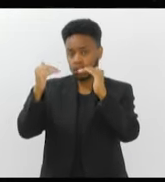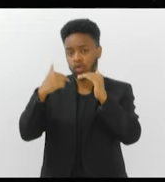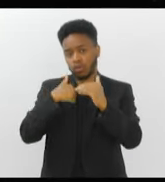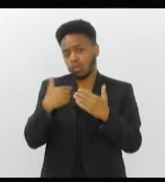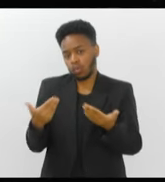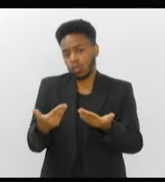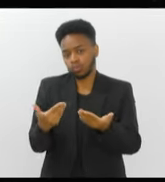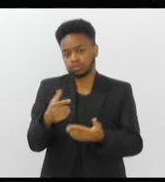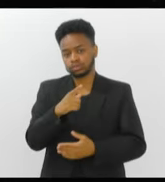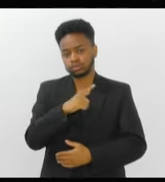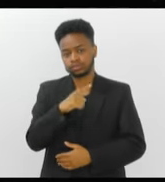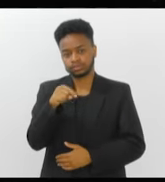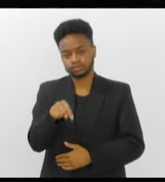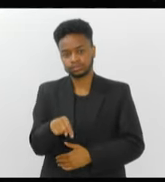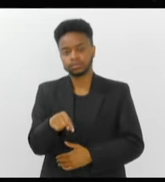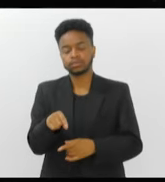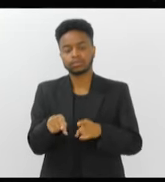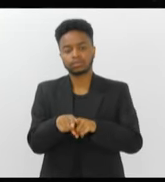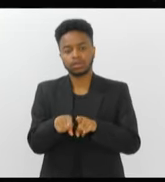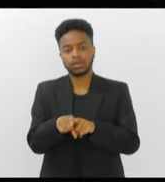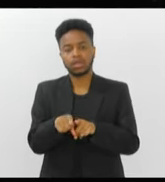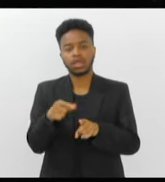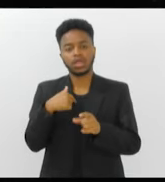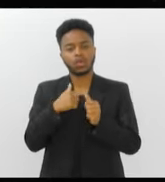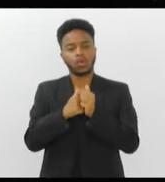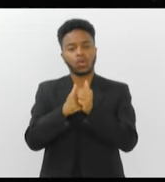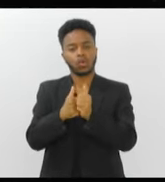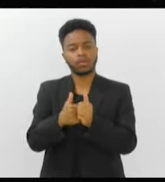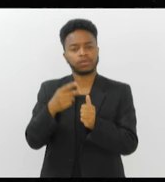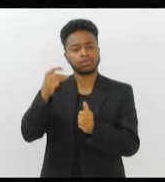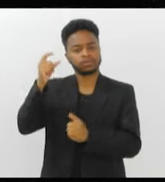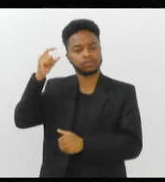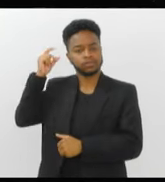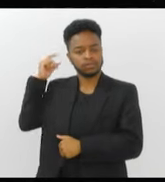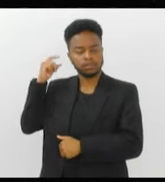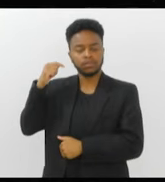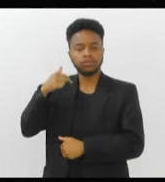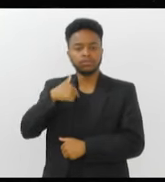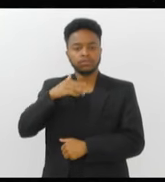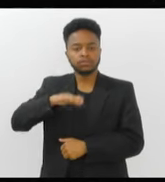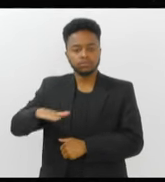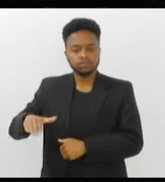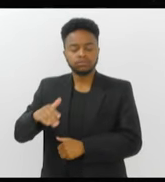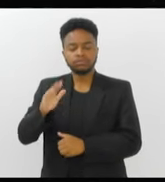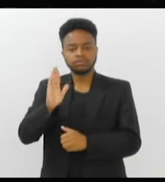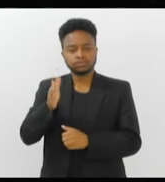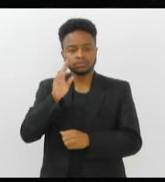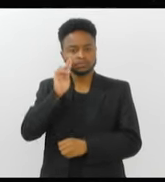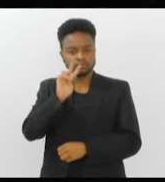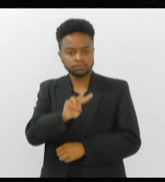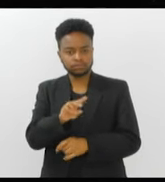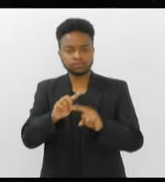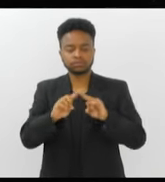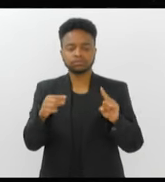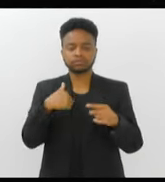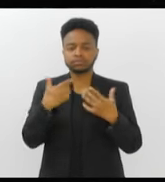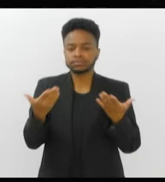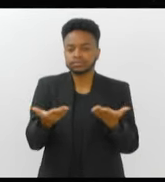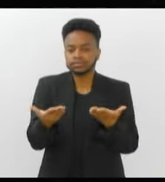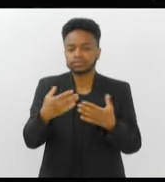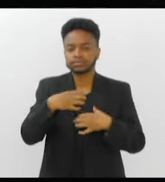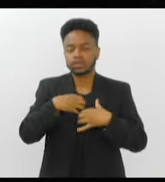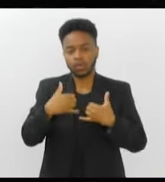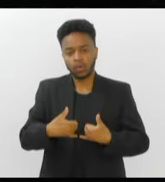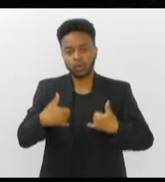hoje, que eu acompanhava desde menino lá em Macaé, eu hoje me sinto muito orgulhoso